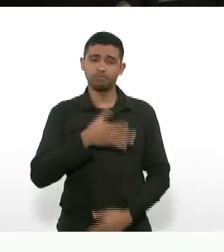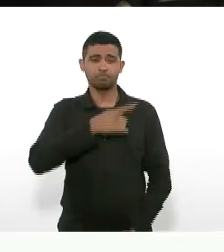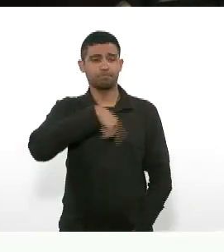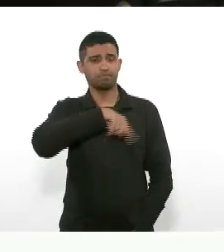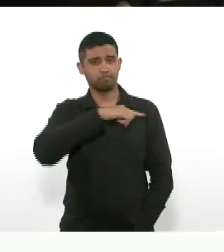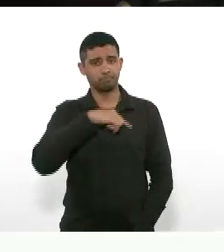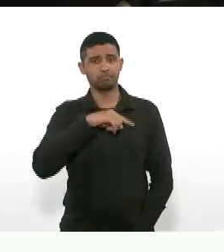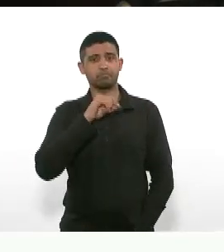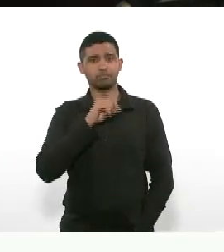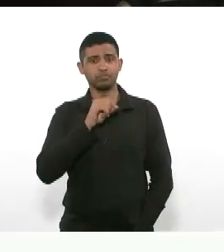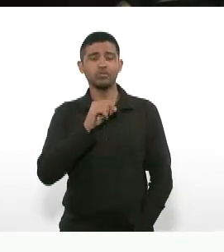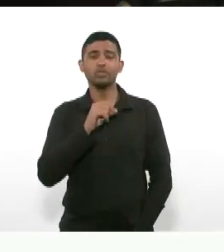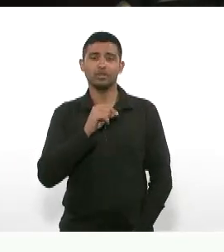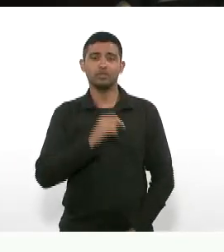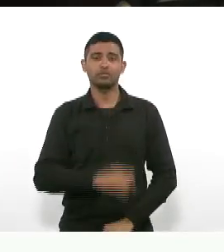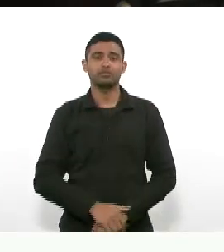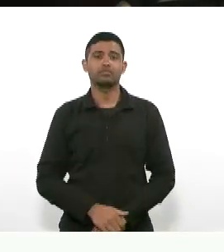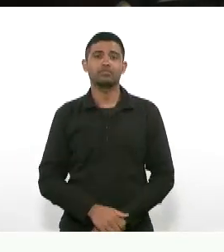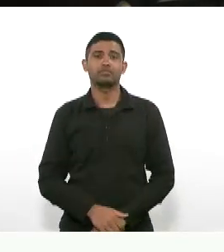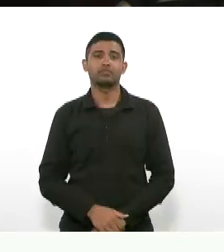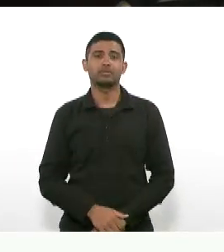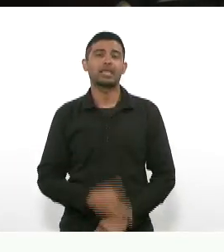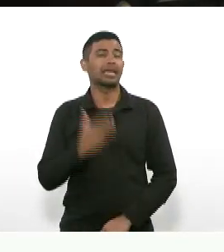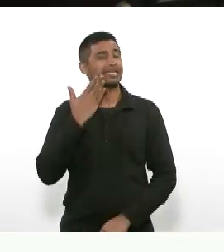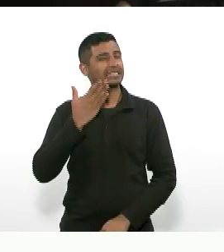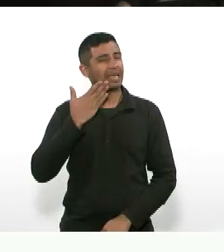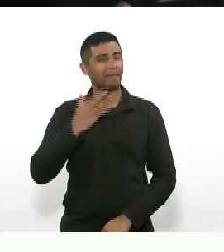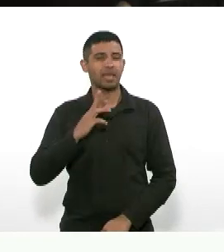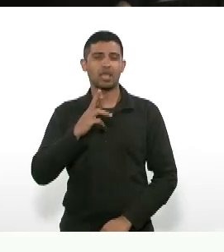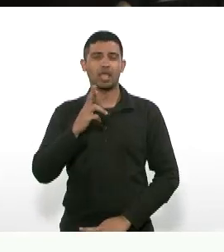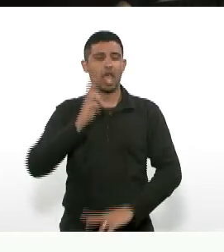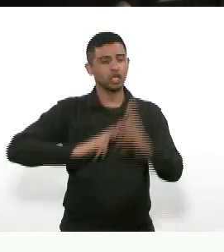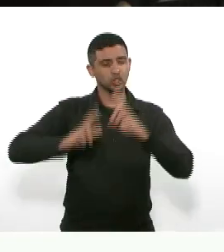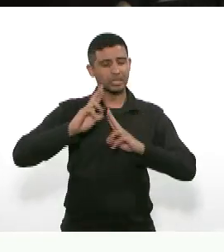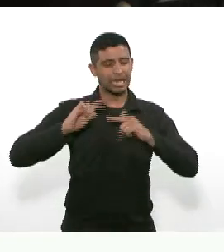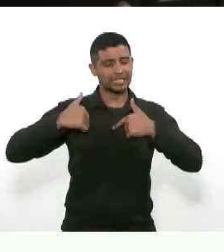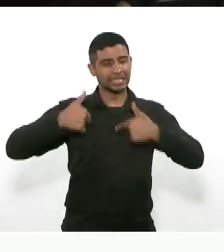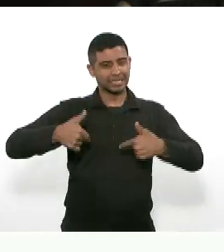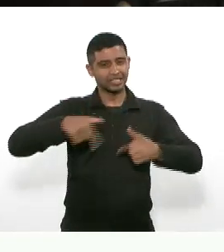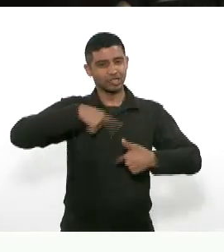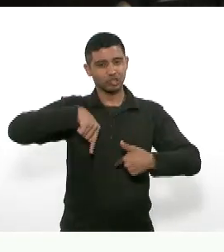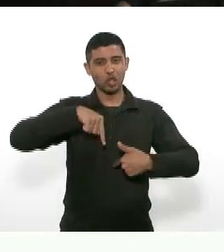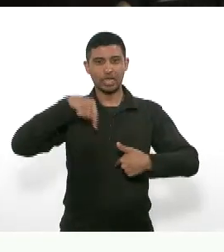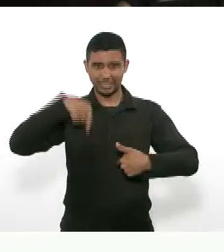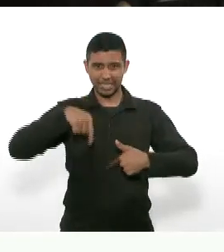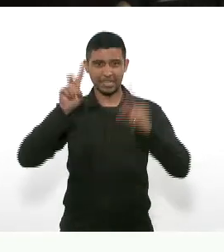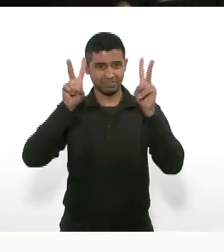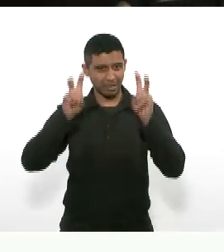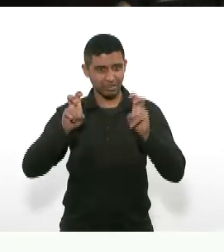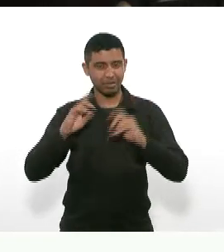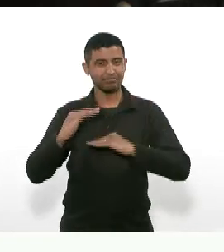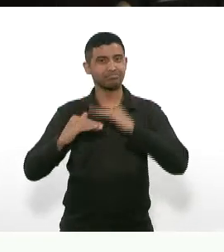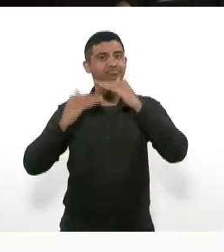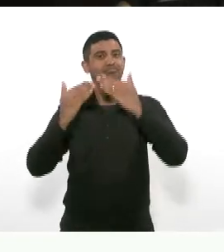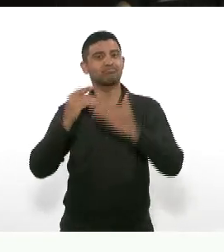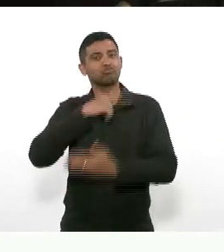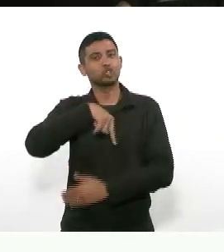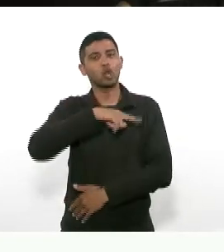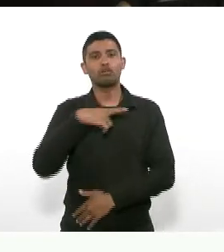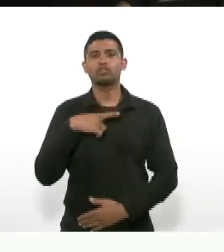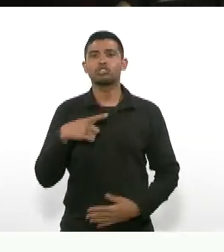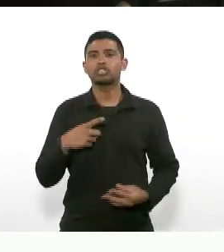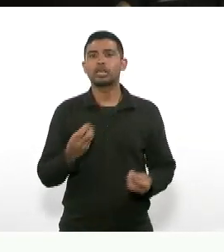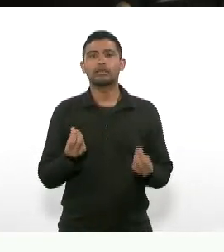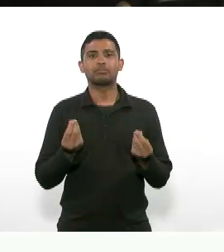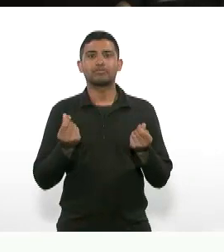fazer parte do resultado das ações desenvolvidas aqui por essa audiência, que nós pudéssemos ter